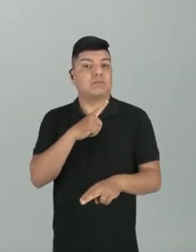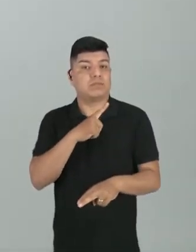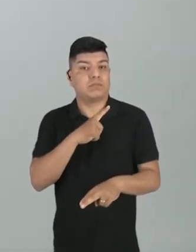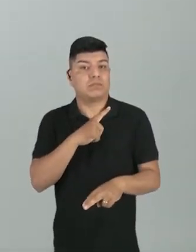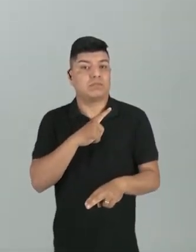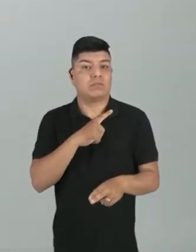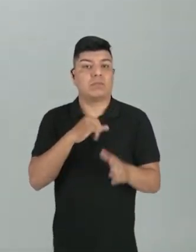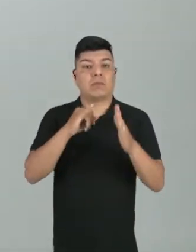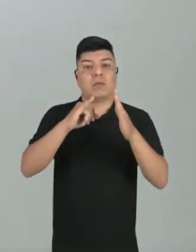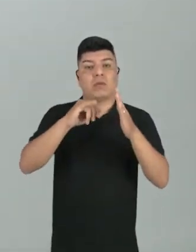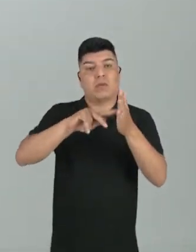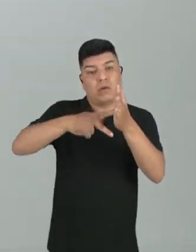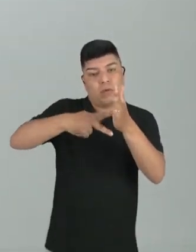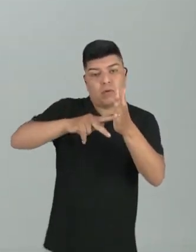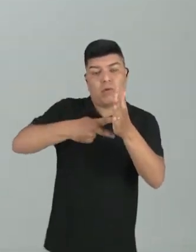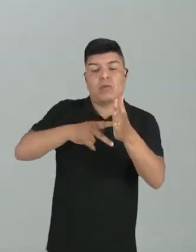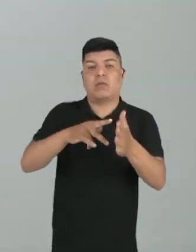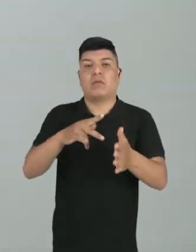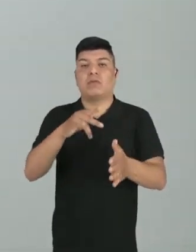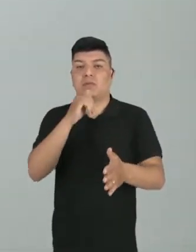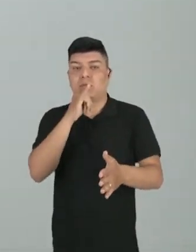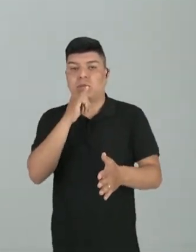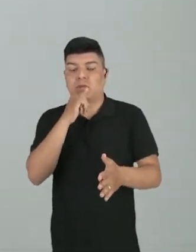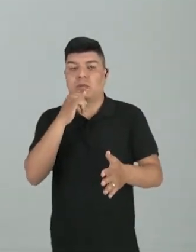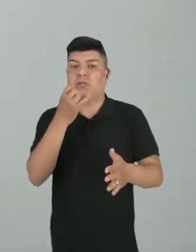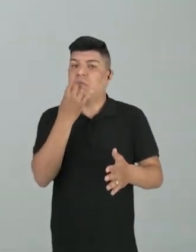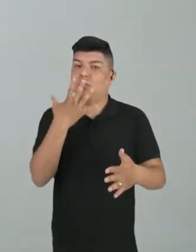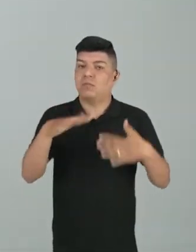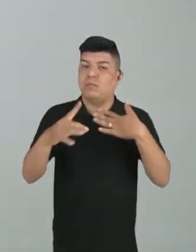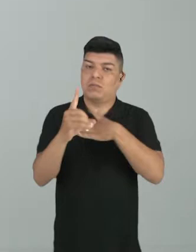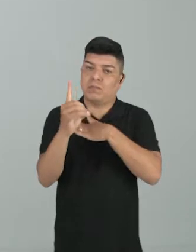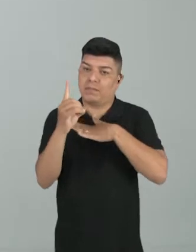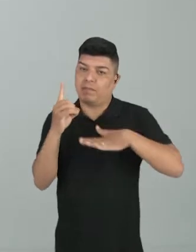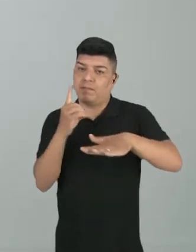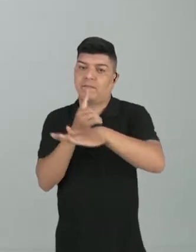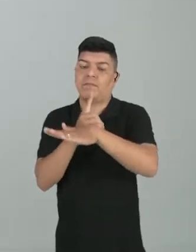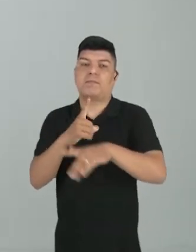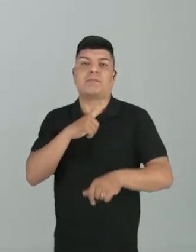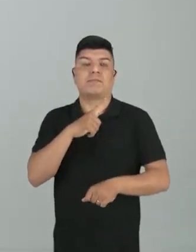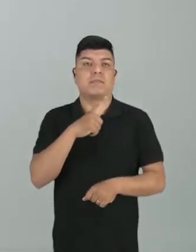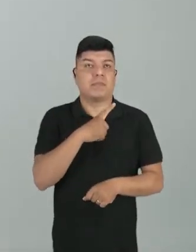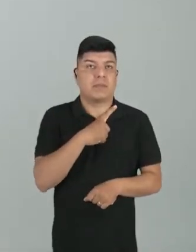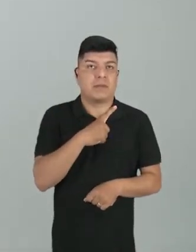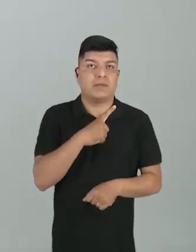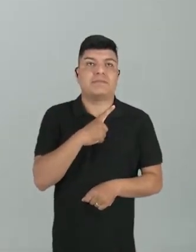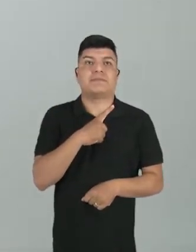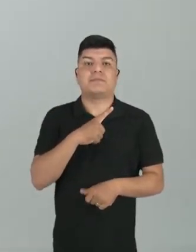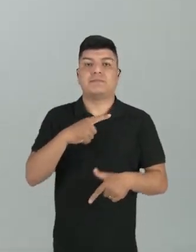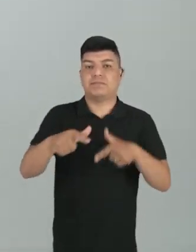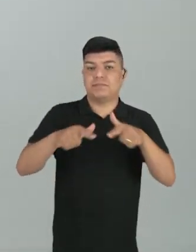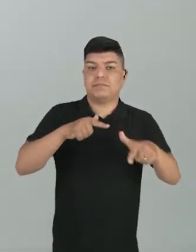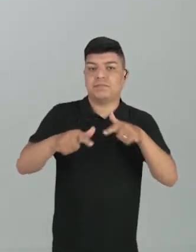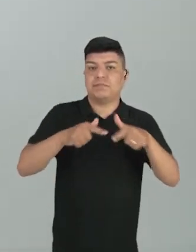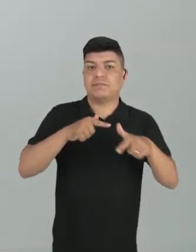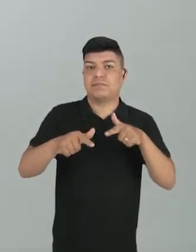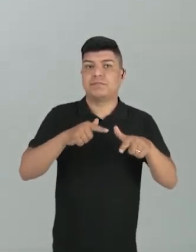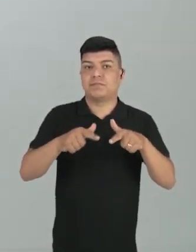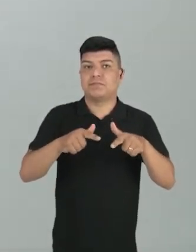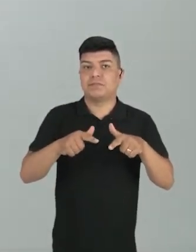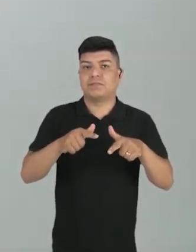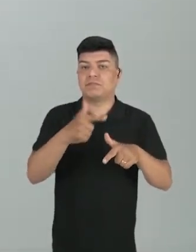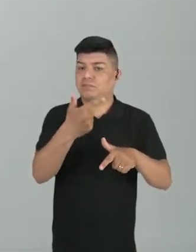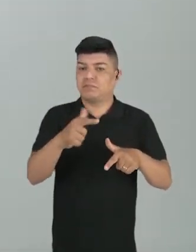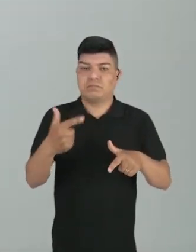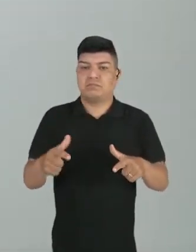os sindicatos como um bom exemplo de movimento social, nós temos os movimentos de trabalhadores sem